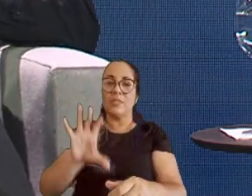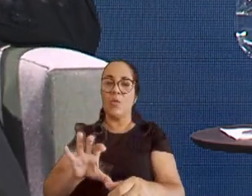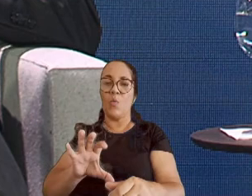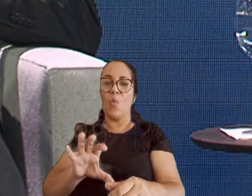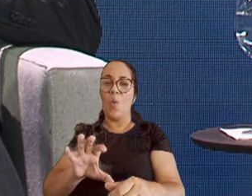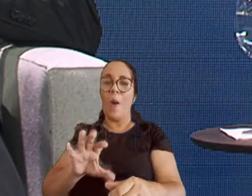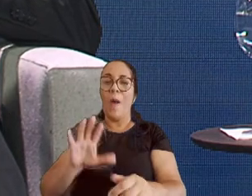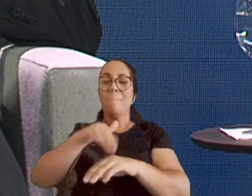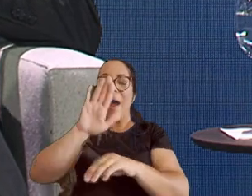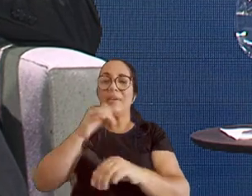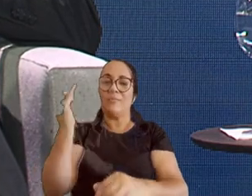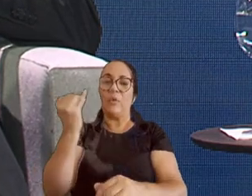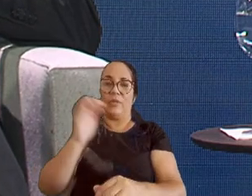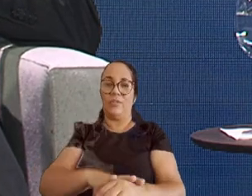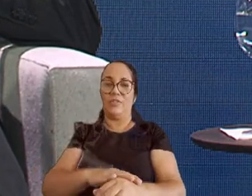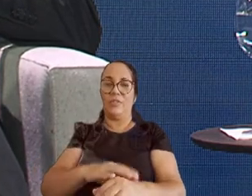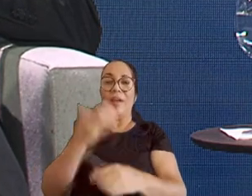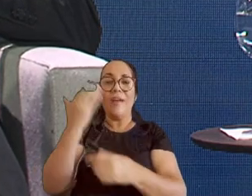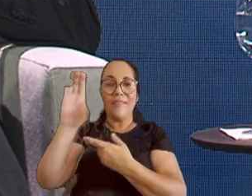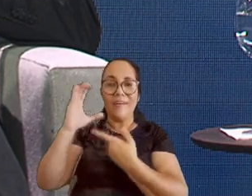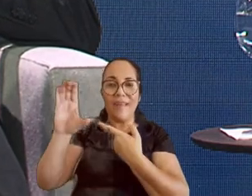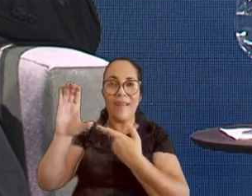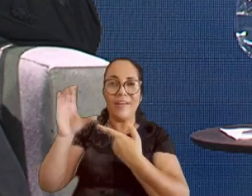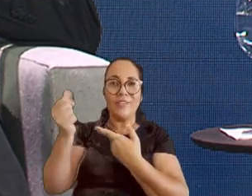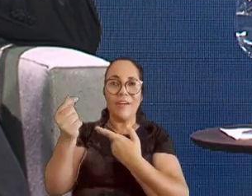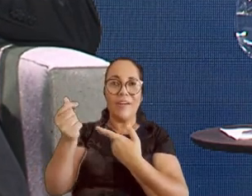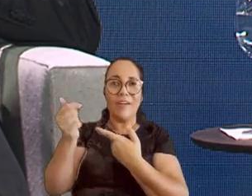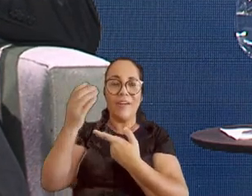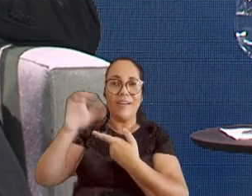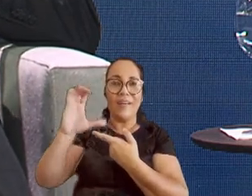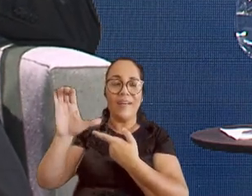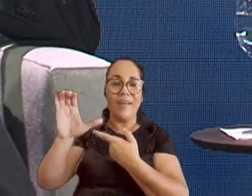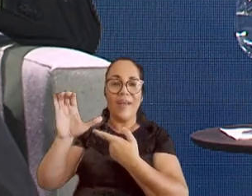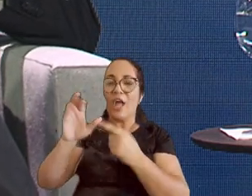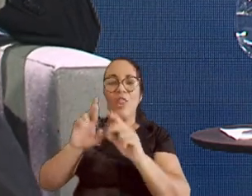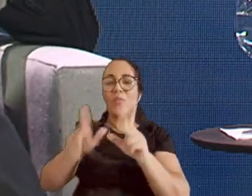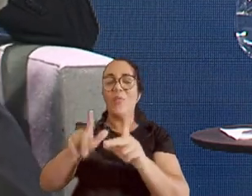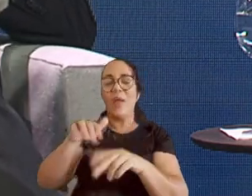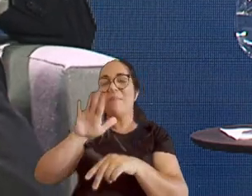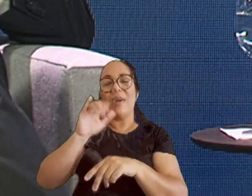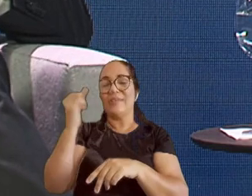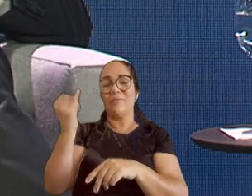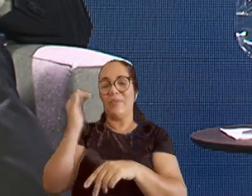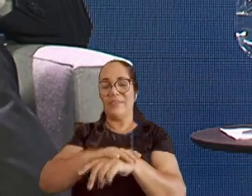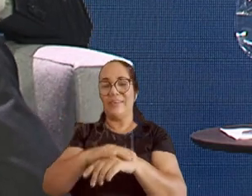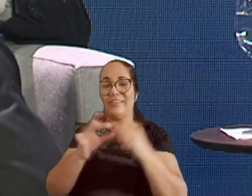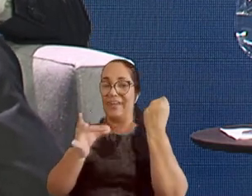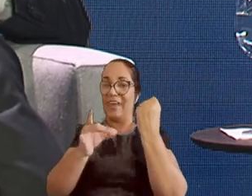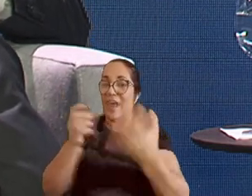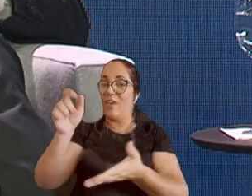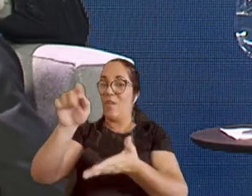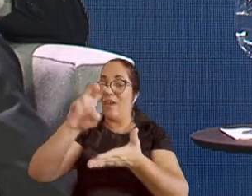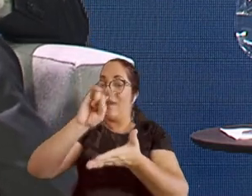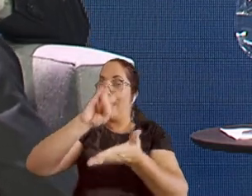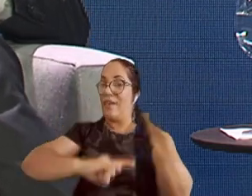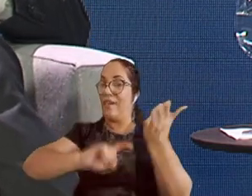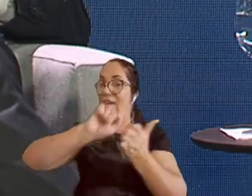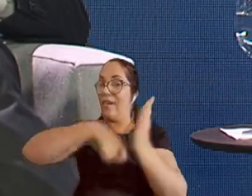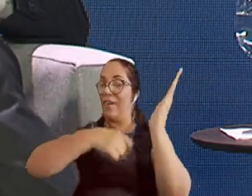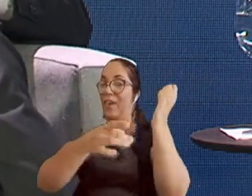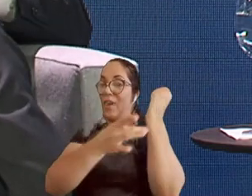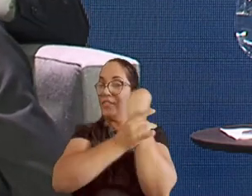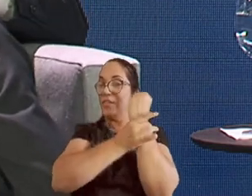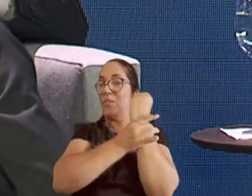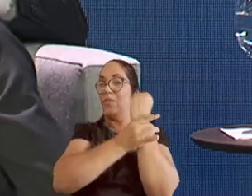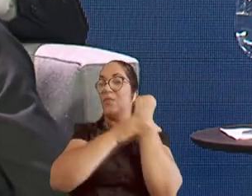né porque a iniciativa privada né o senhor deixa no Lander sempre vão ter muita dificuldade em correr o risco climático é um risco difícil de